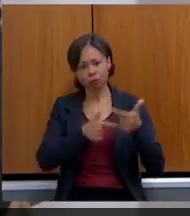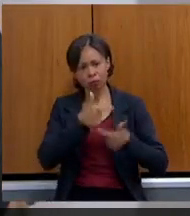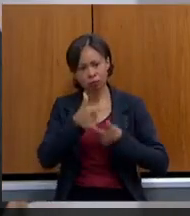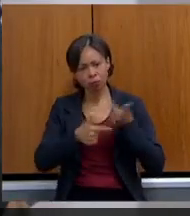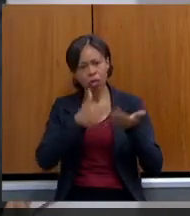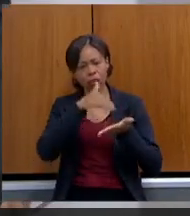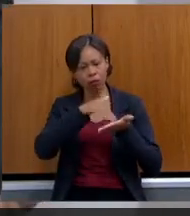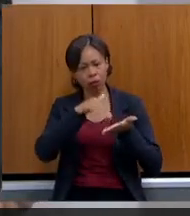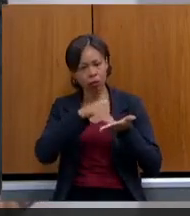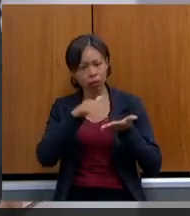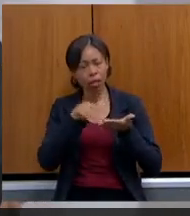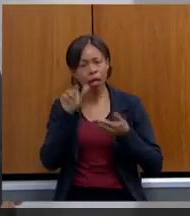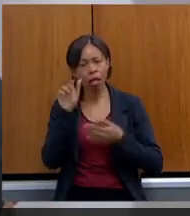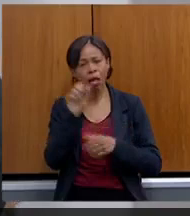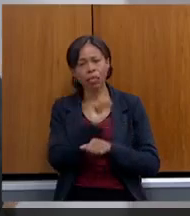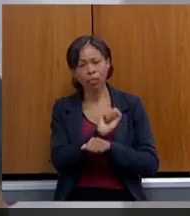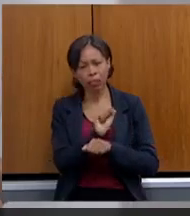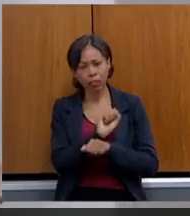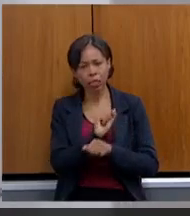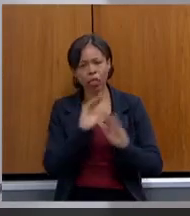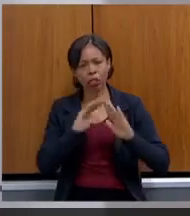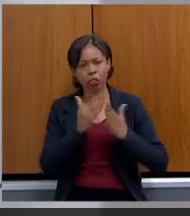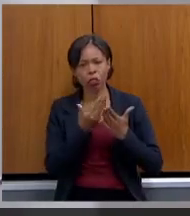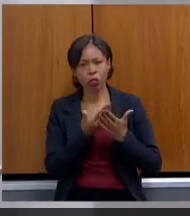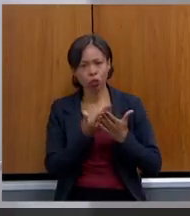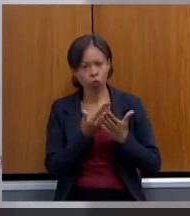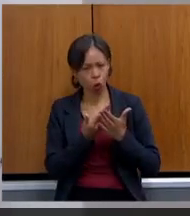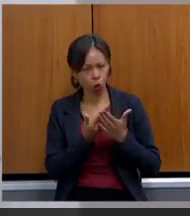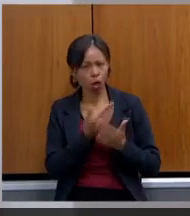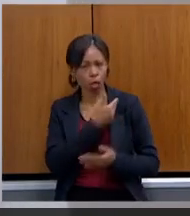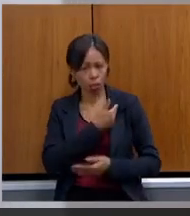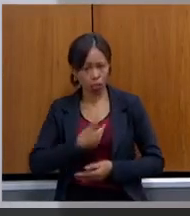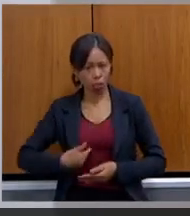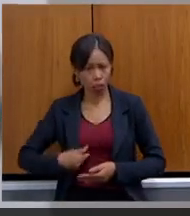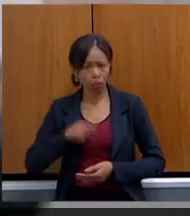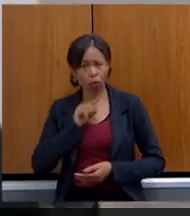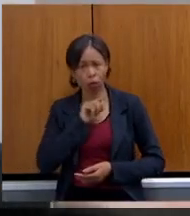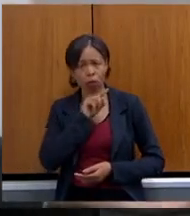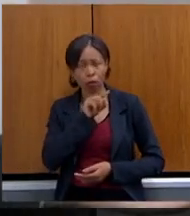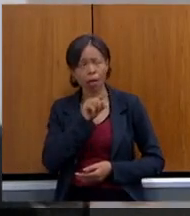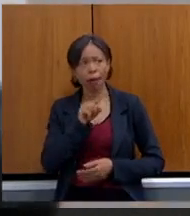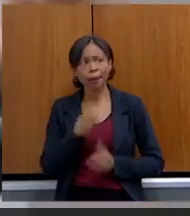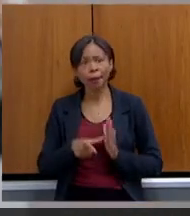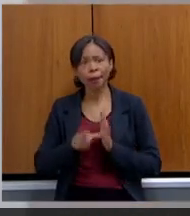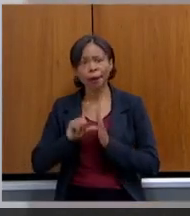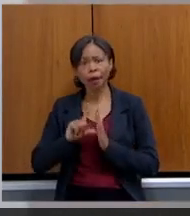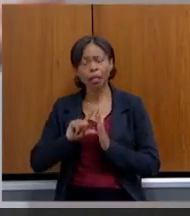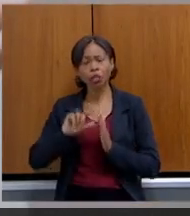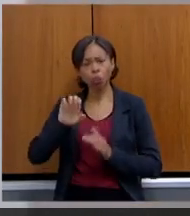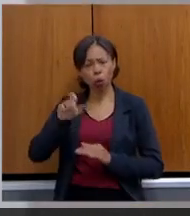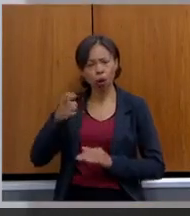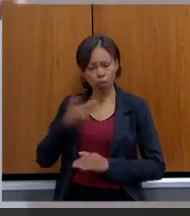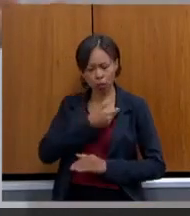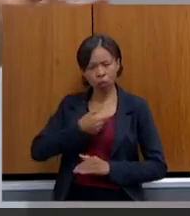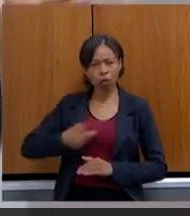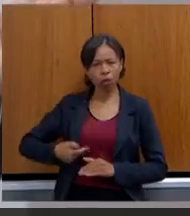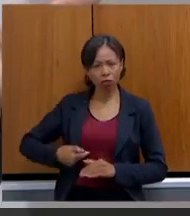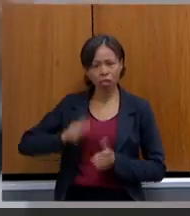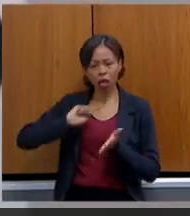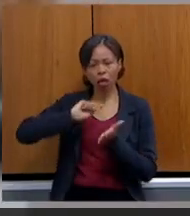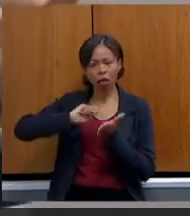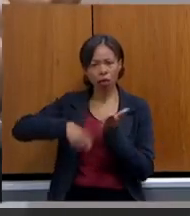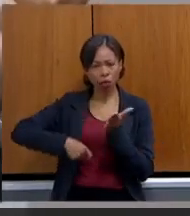nós e Salinas na escola estadual Idalino onde do governo passado foram assinados